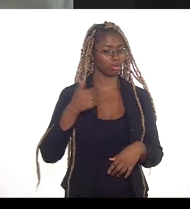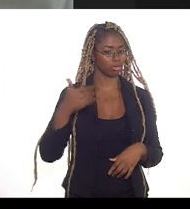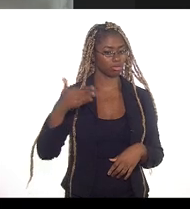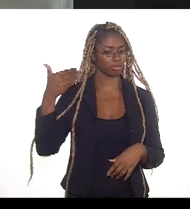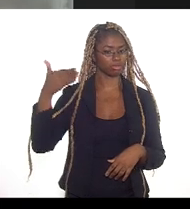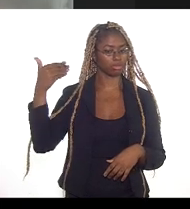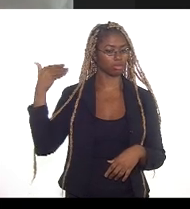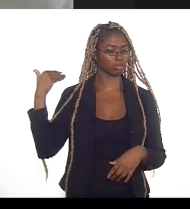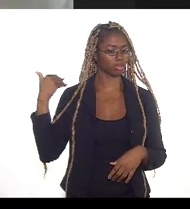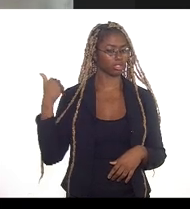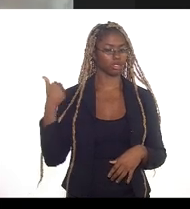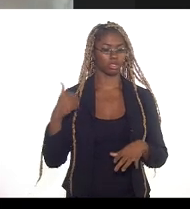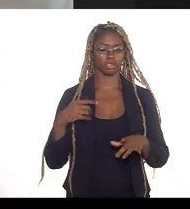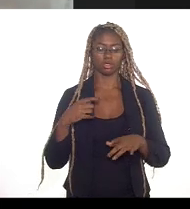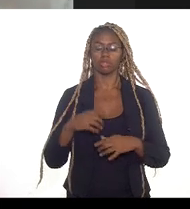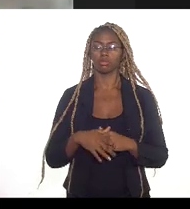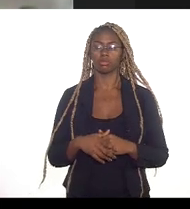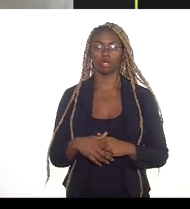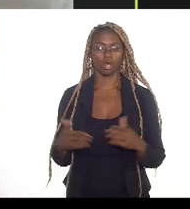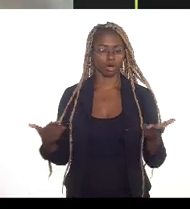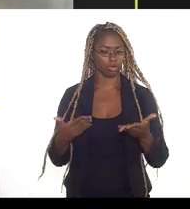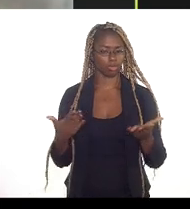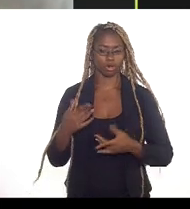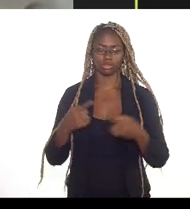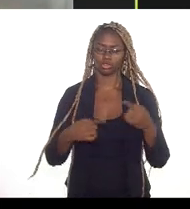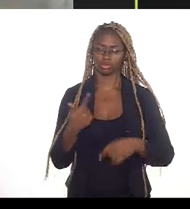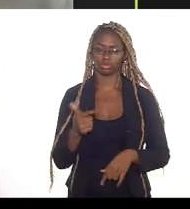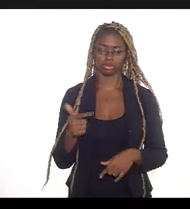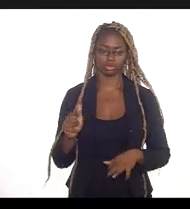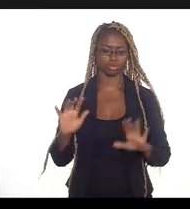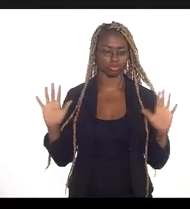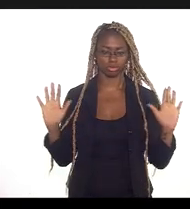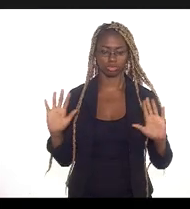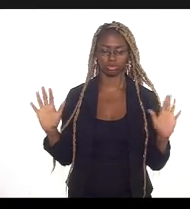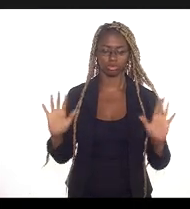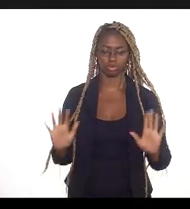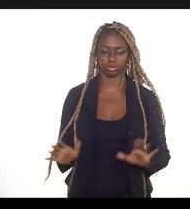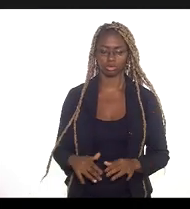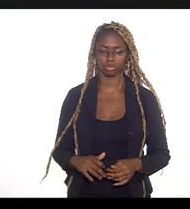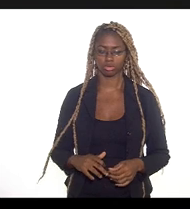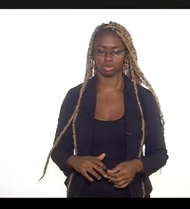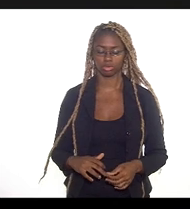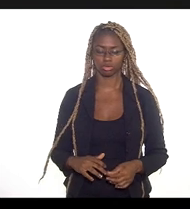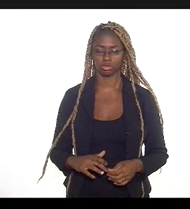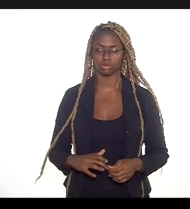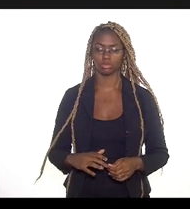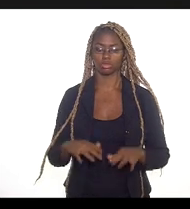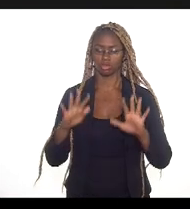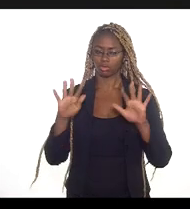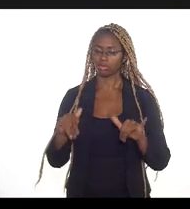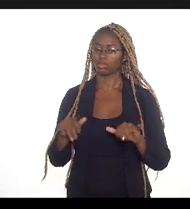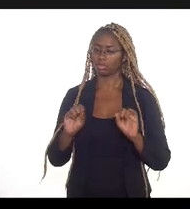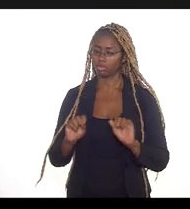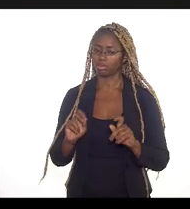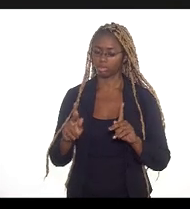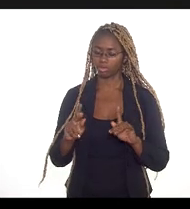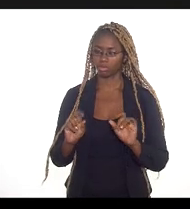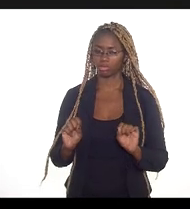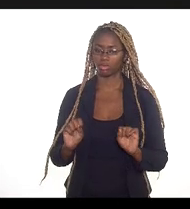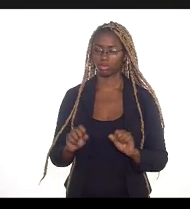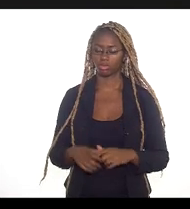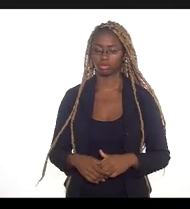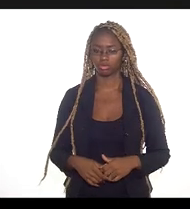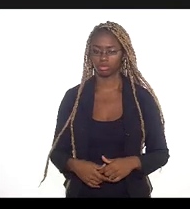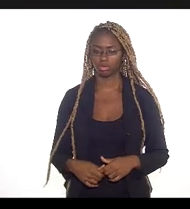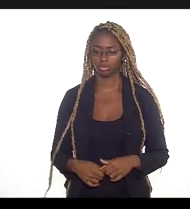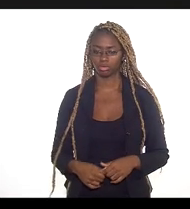Foi a primeira vez que veio a pauta. Não tem como discutir agora. Declaração de voto, presidente. Ao final, sem problema.